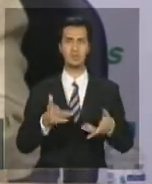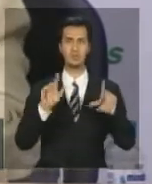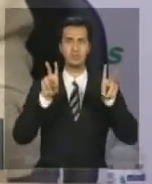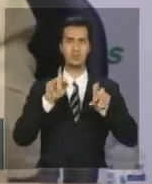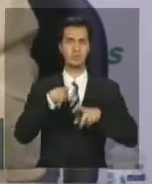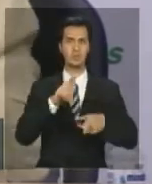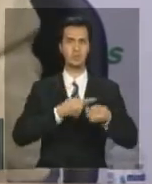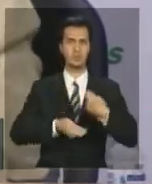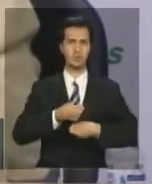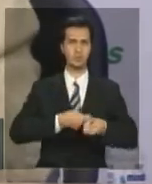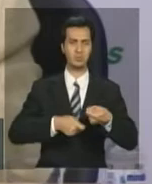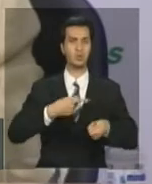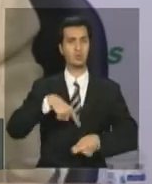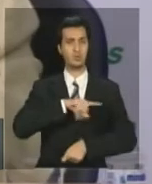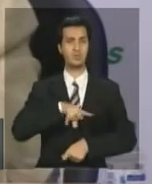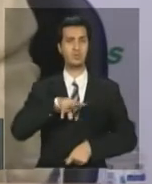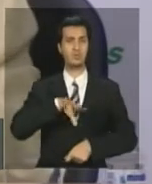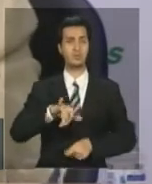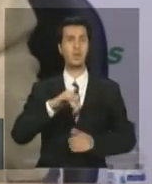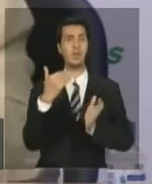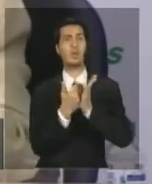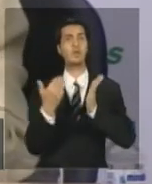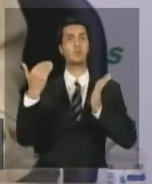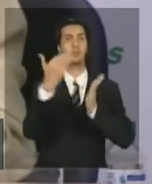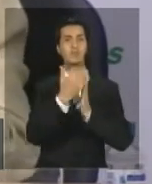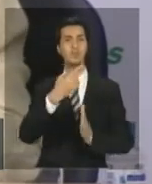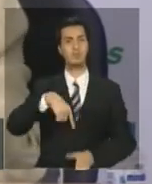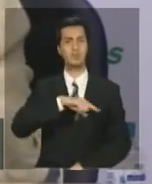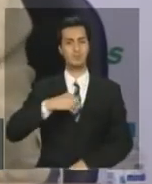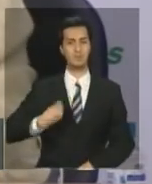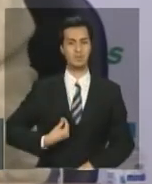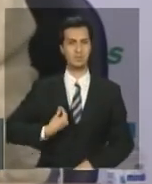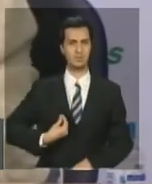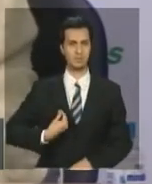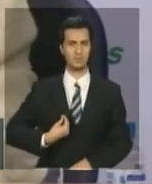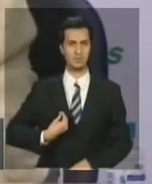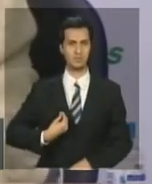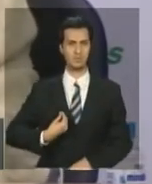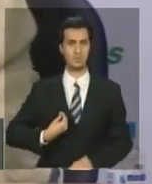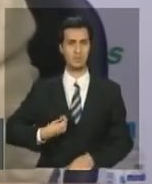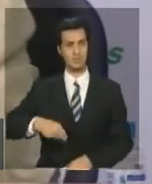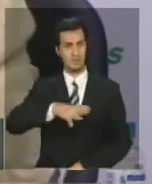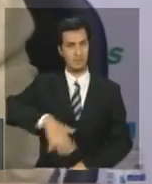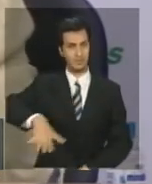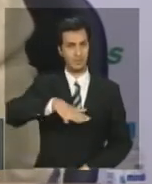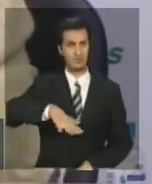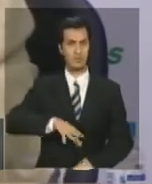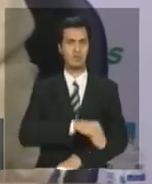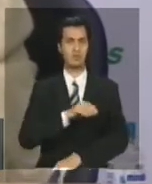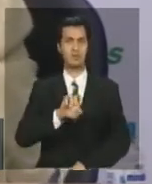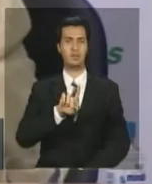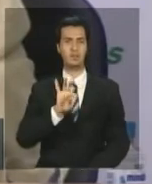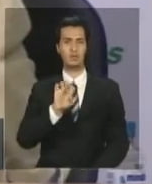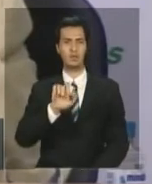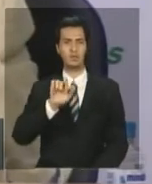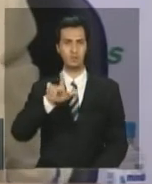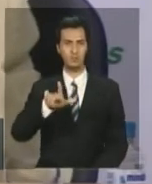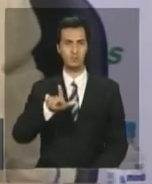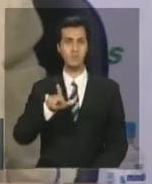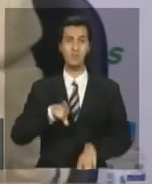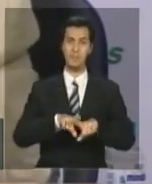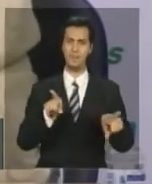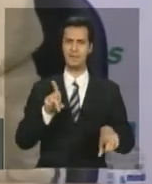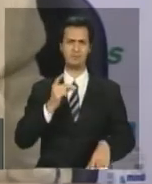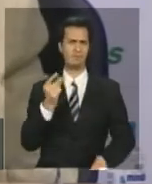econômicas, nós vamos aumentar a nossa participação em etanol. Agora, não é no estalo de dedo. Você começa a trabalhar o